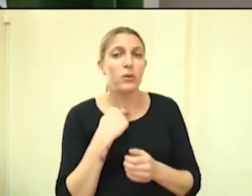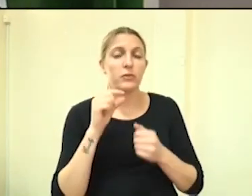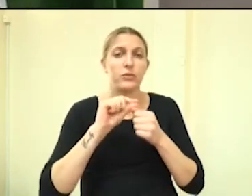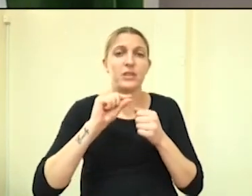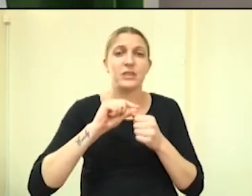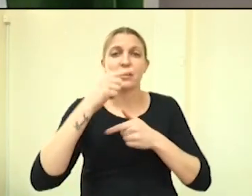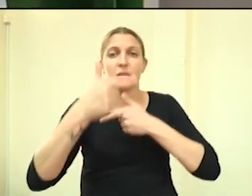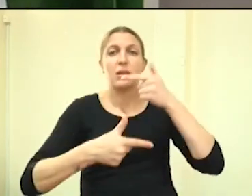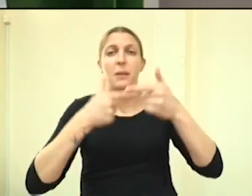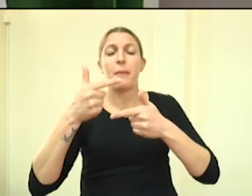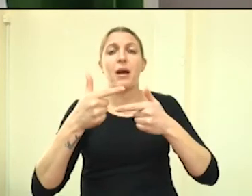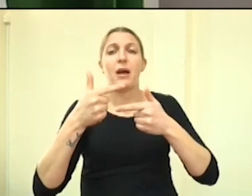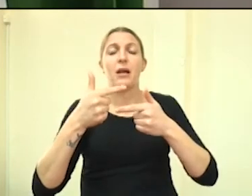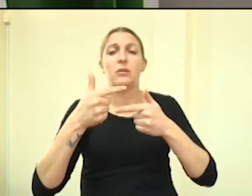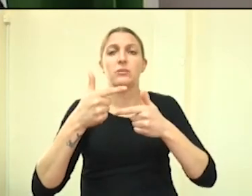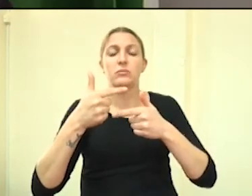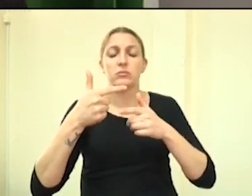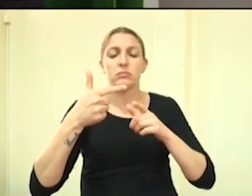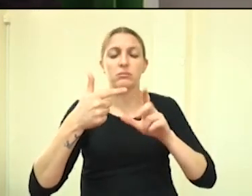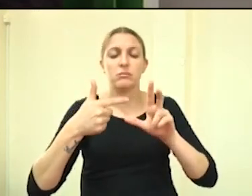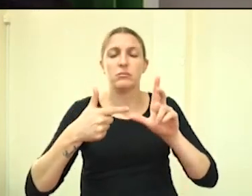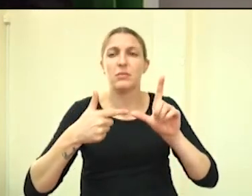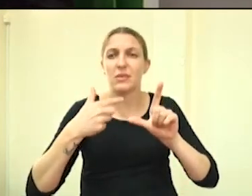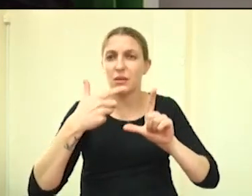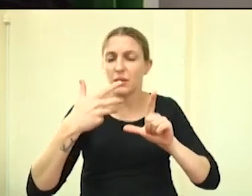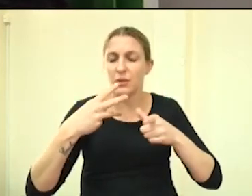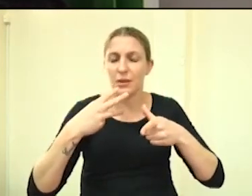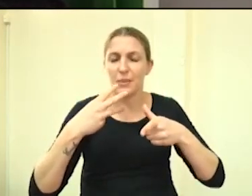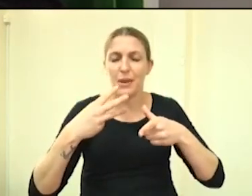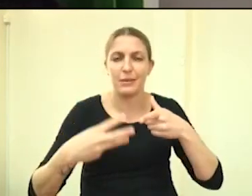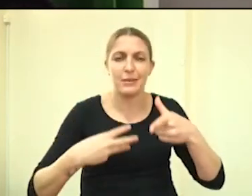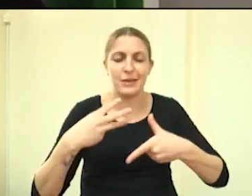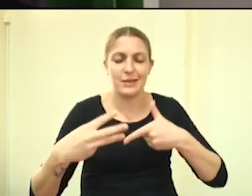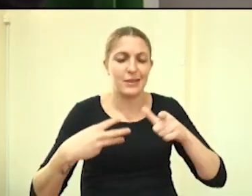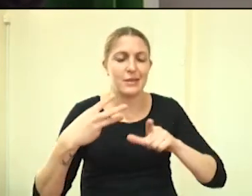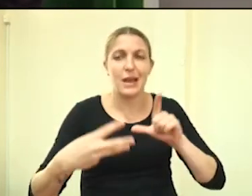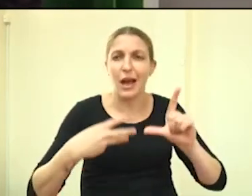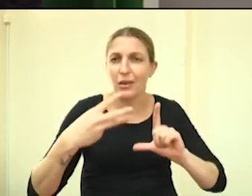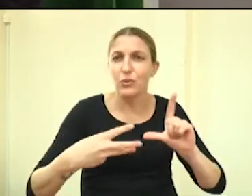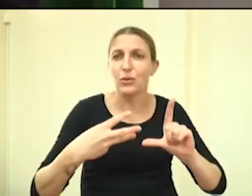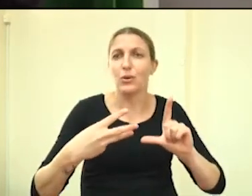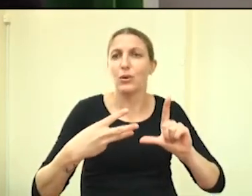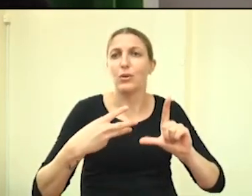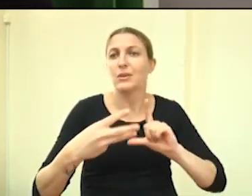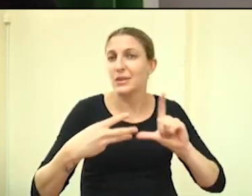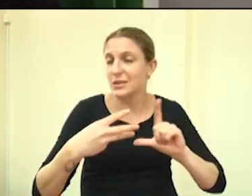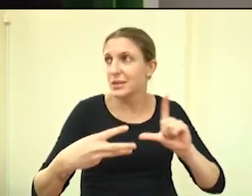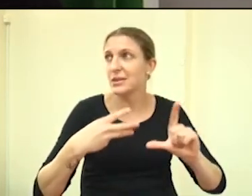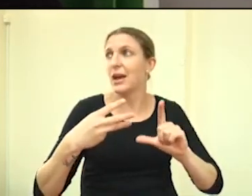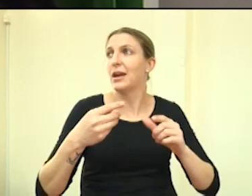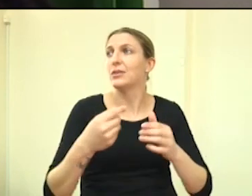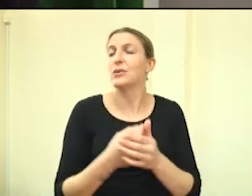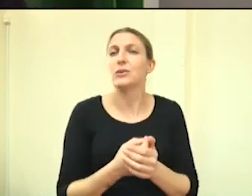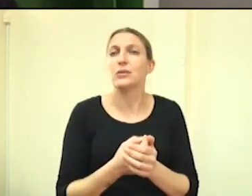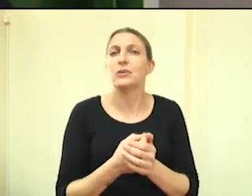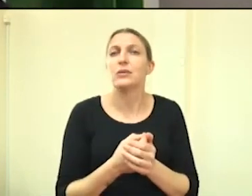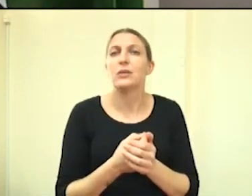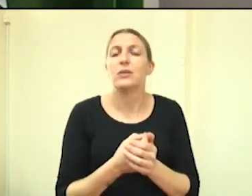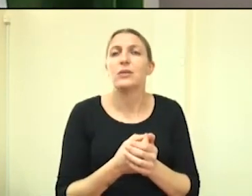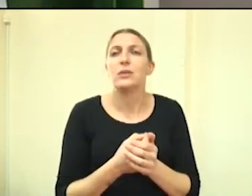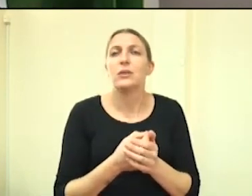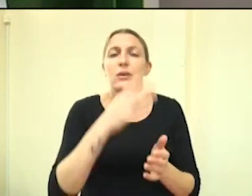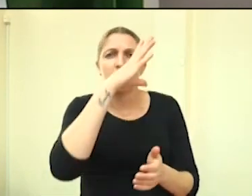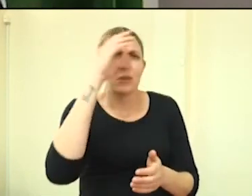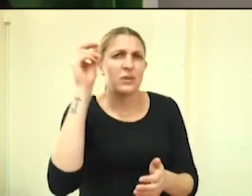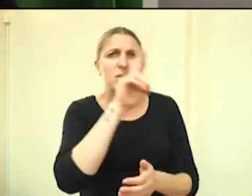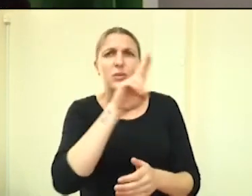dinheiro, compra. Quanto que vale uma vida? A própria aqui, onde estão botando uma sinaleira agora aqui na me fugiu o nome da rua aqui,